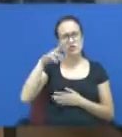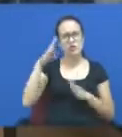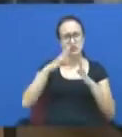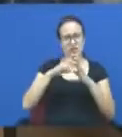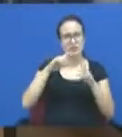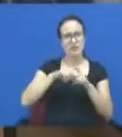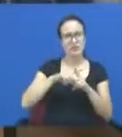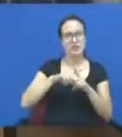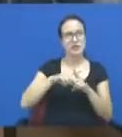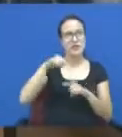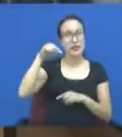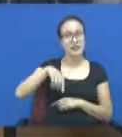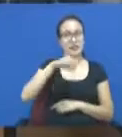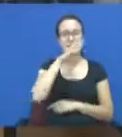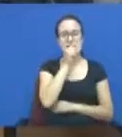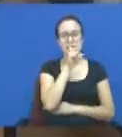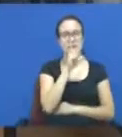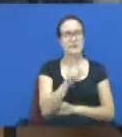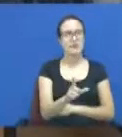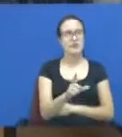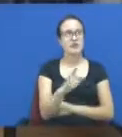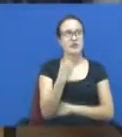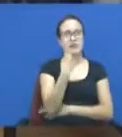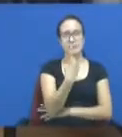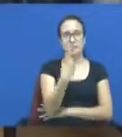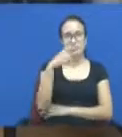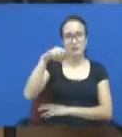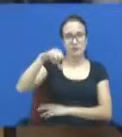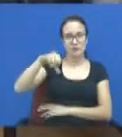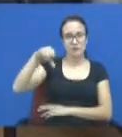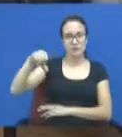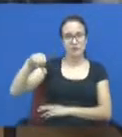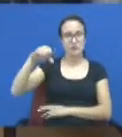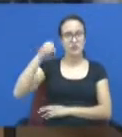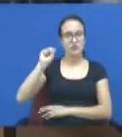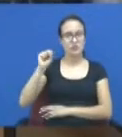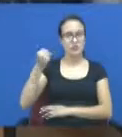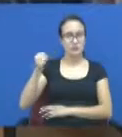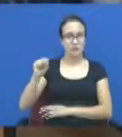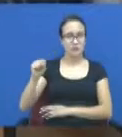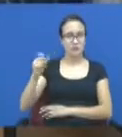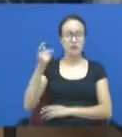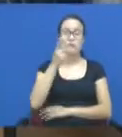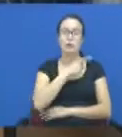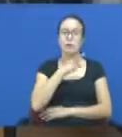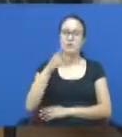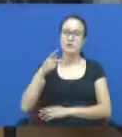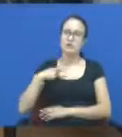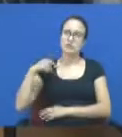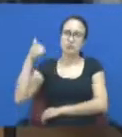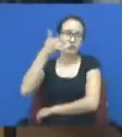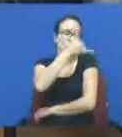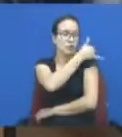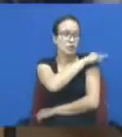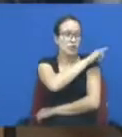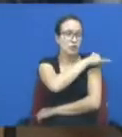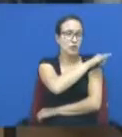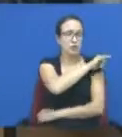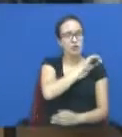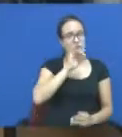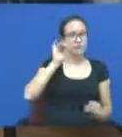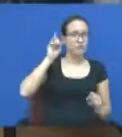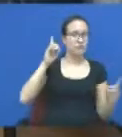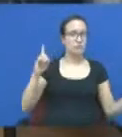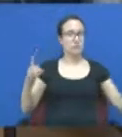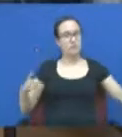de 1998, nosso pastor foi enviado do Rio de Janeiro para a cidade de Limeira para pastorear